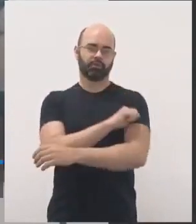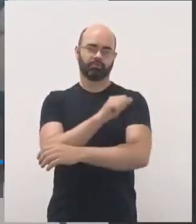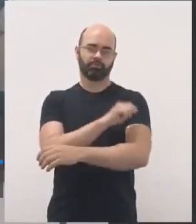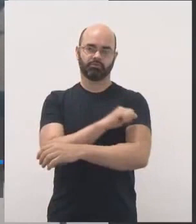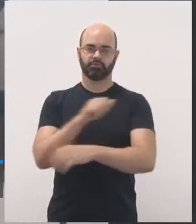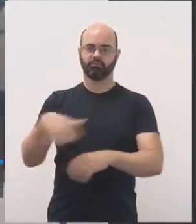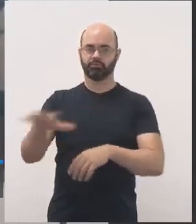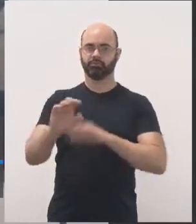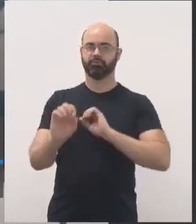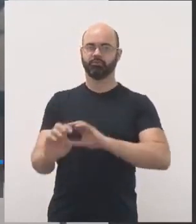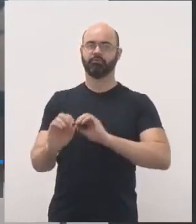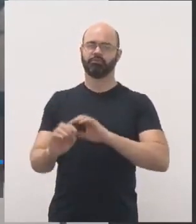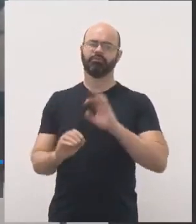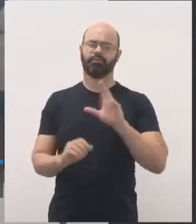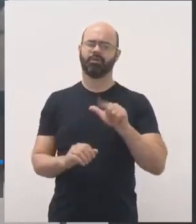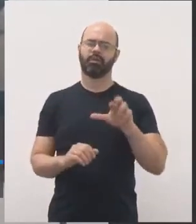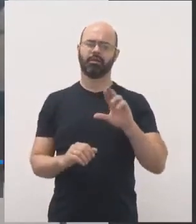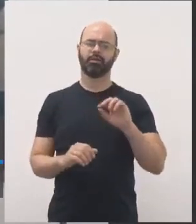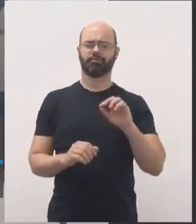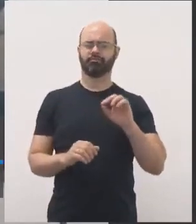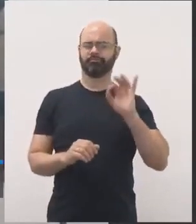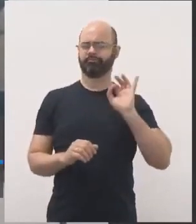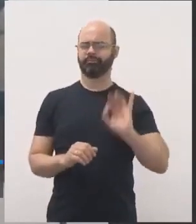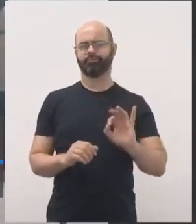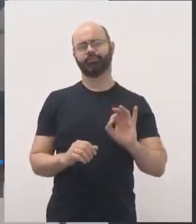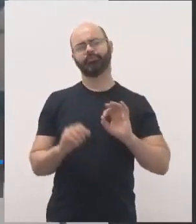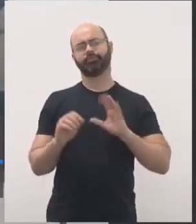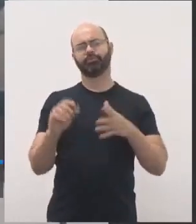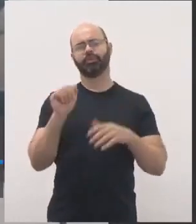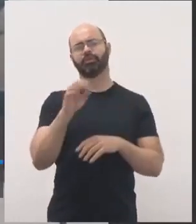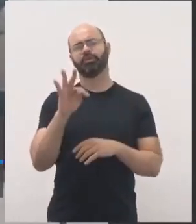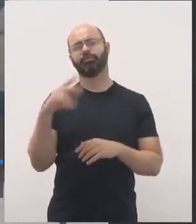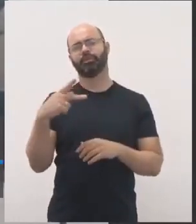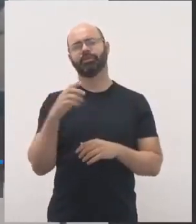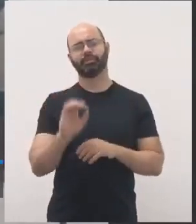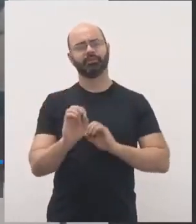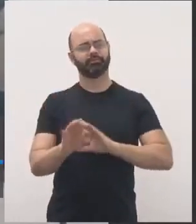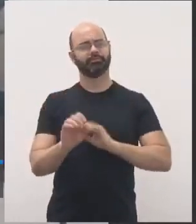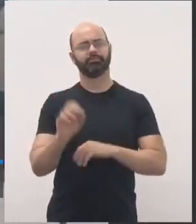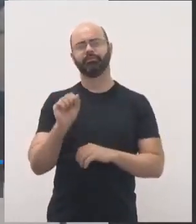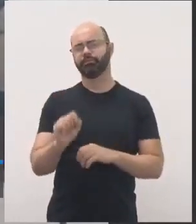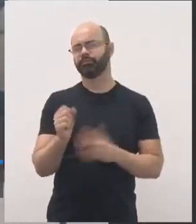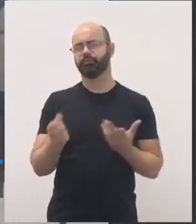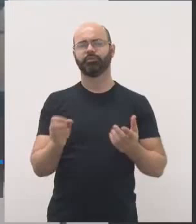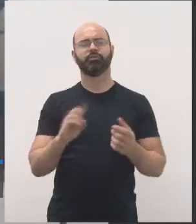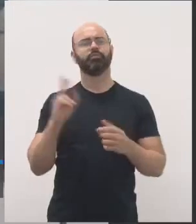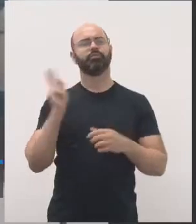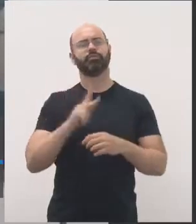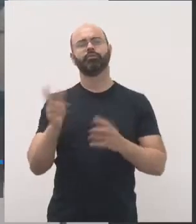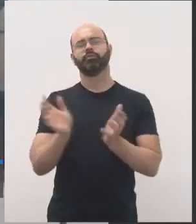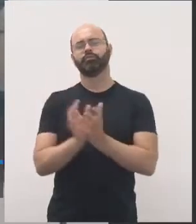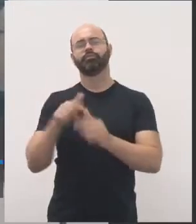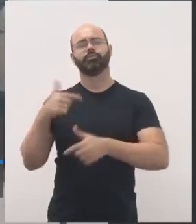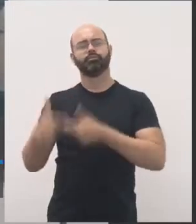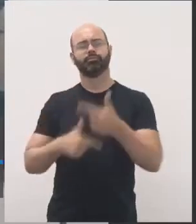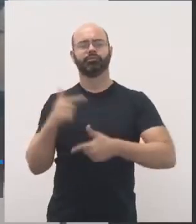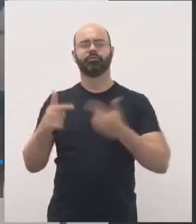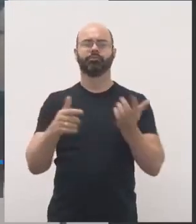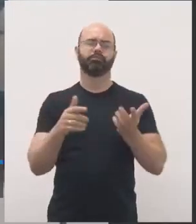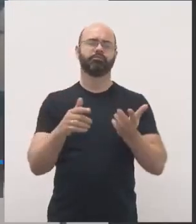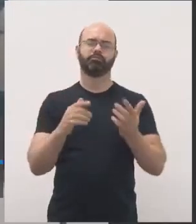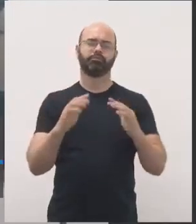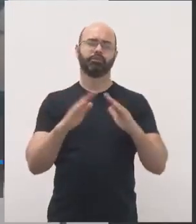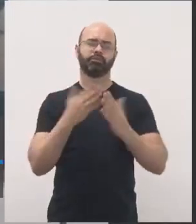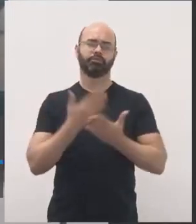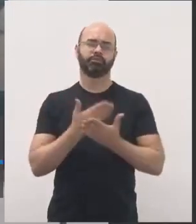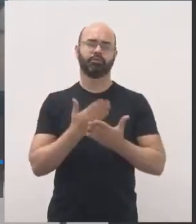é óbvio que pode ser usada também nas reuniões de ATPC, pode ser feita uma ação com os professores, colaboradores da escola, a